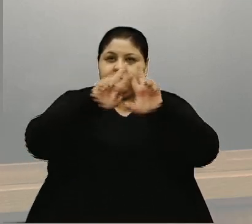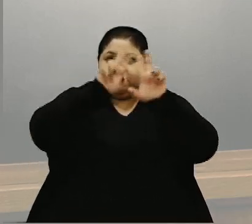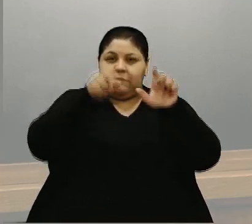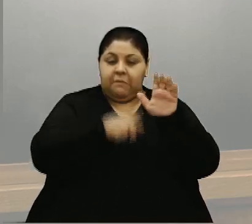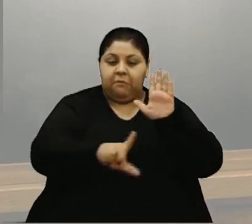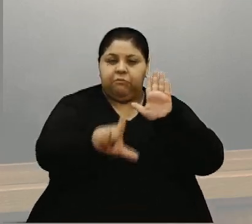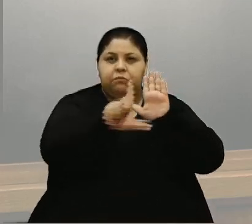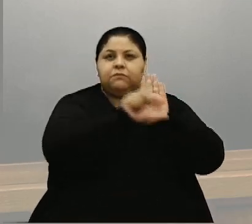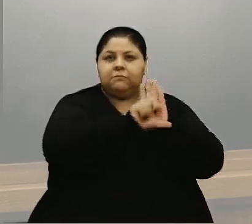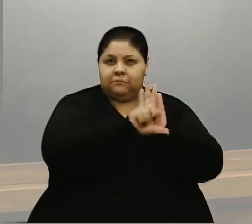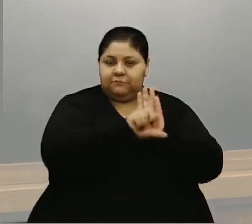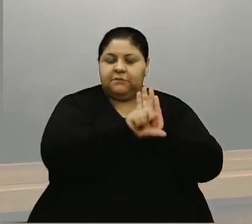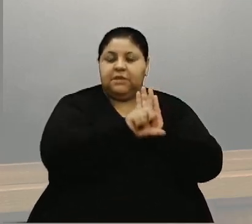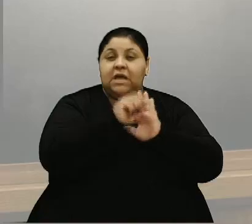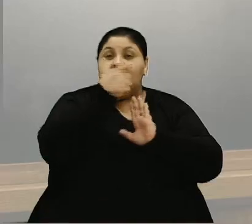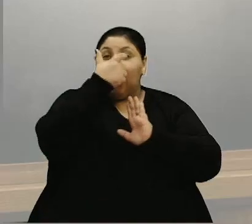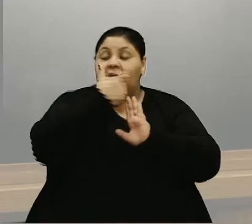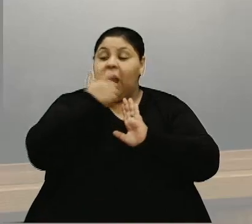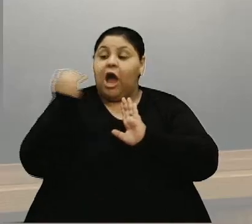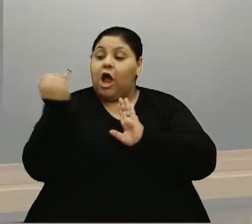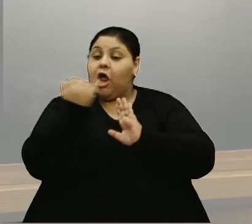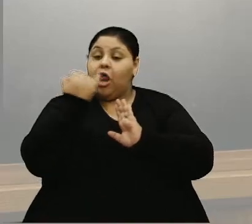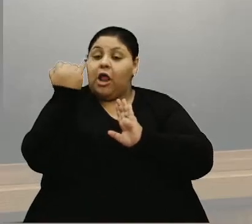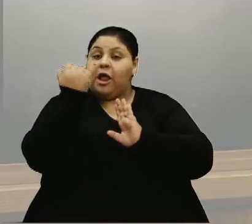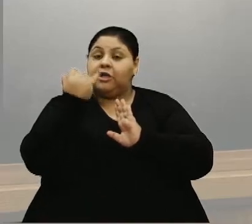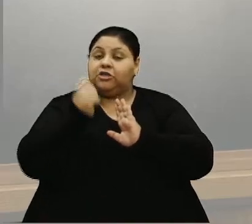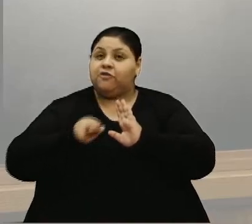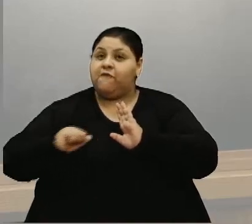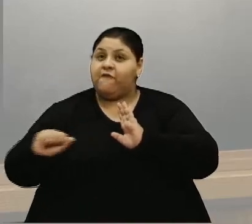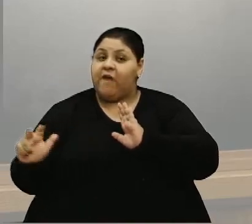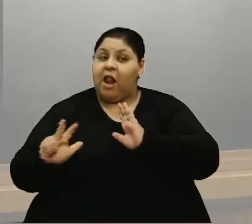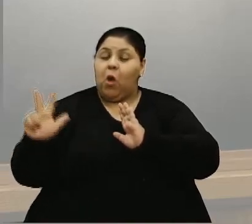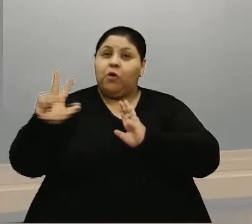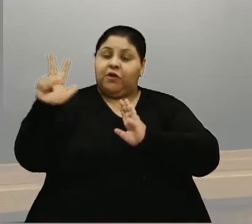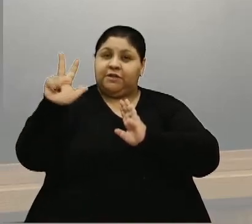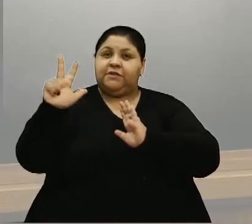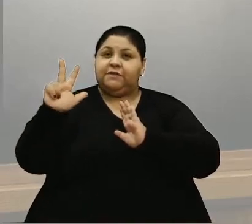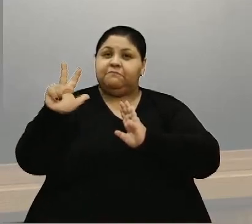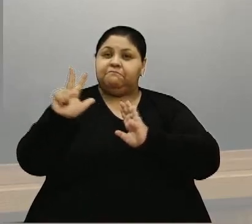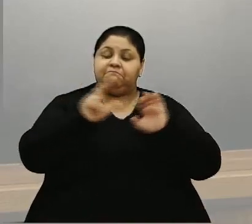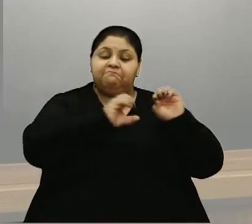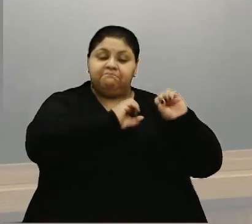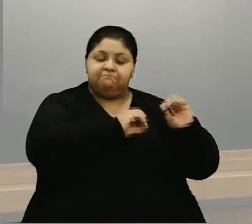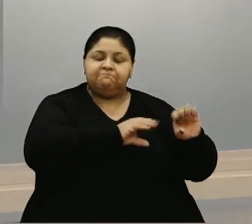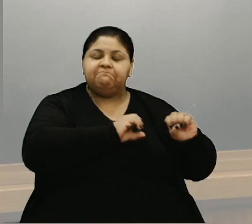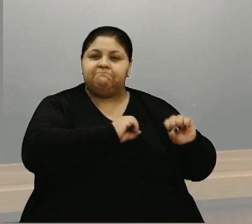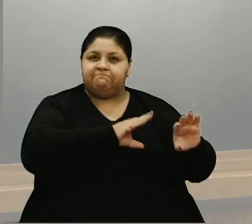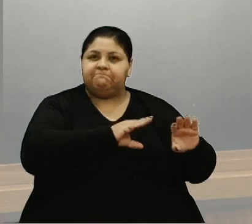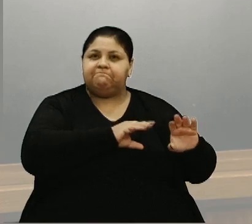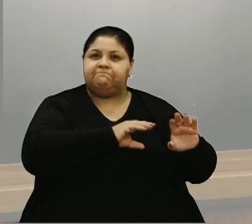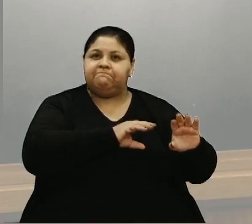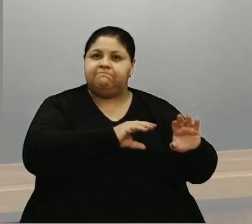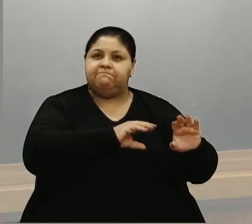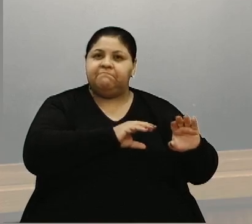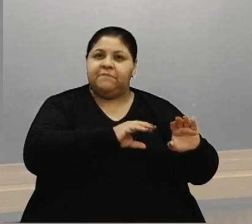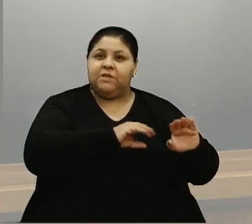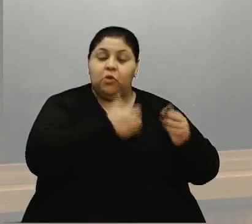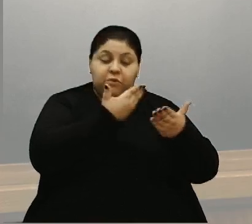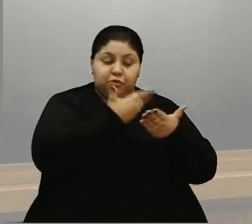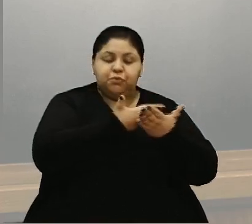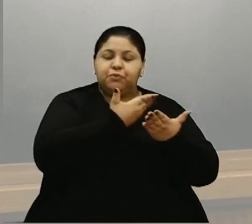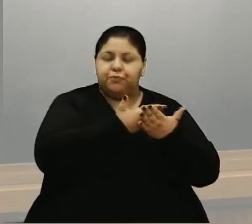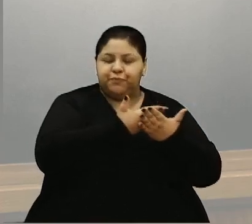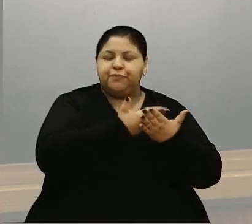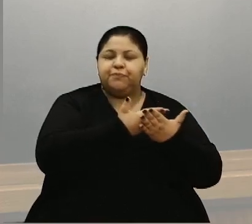legais. Acho que é importante a gente valorizar a educação, o estudo, né?